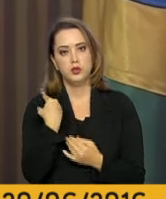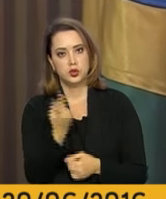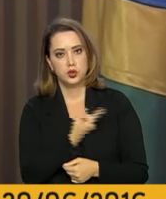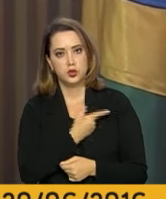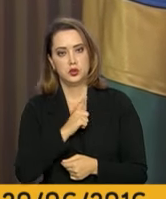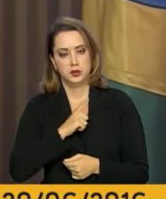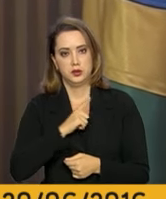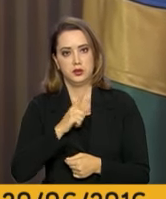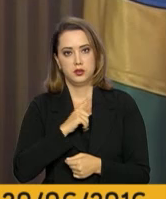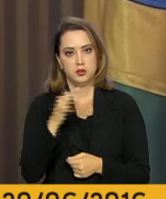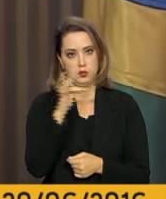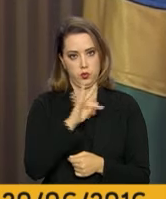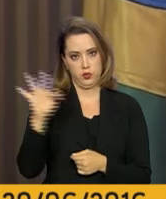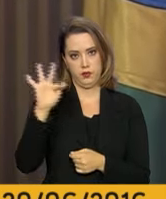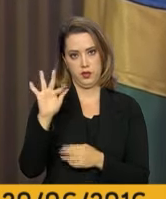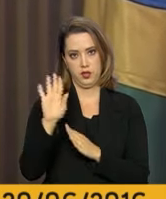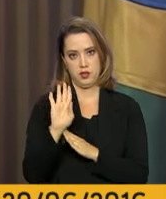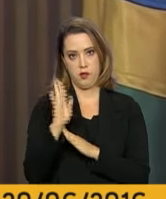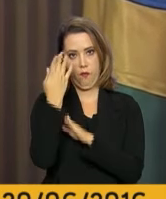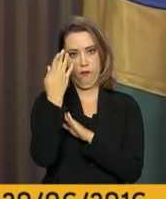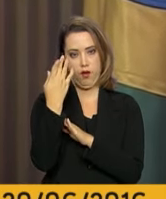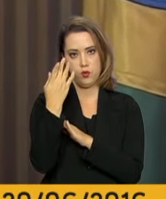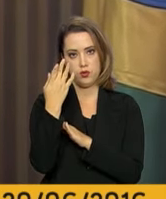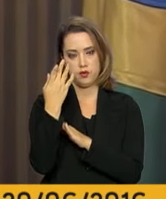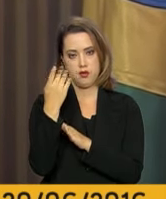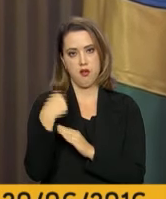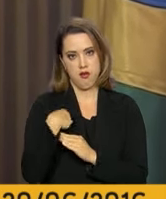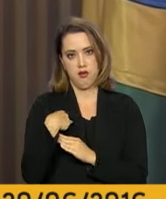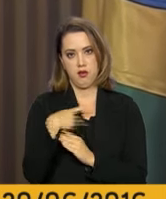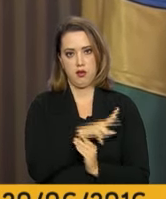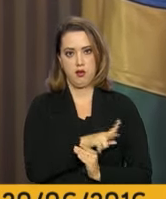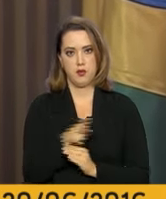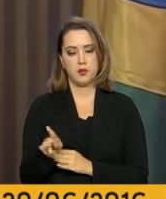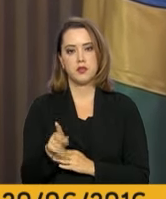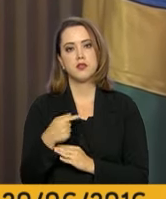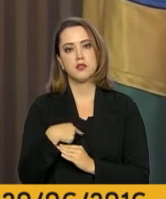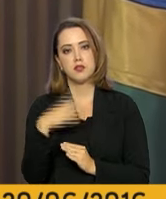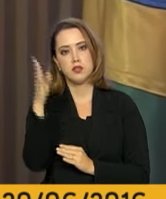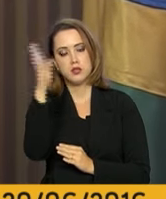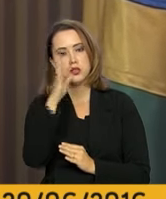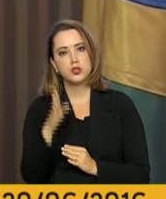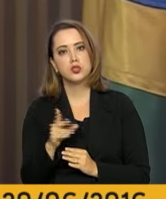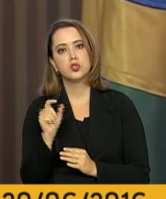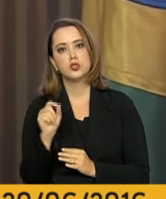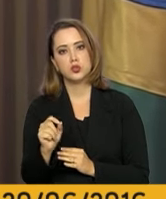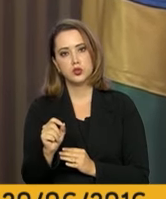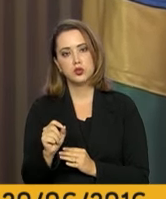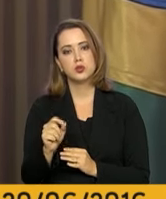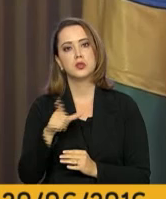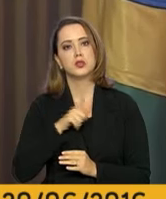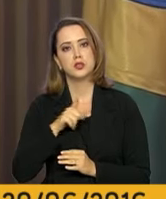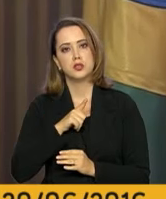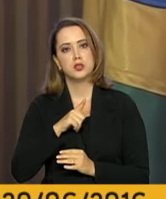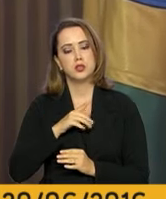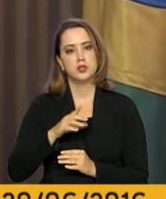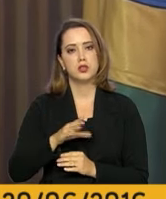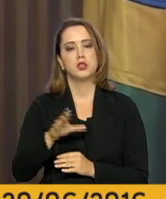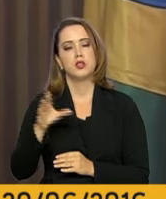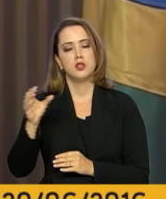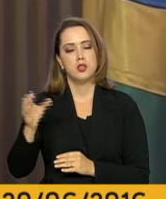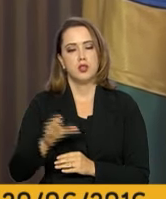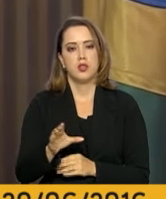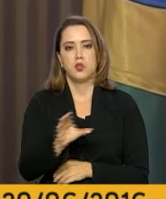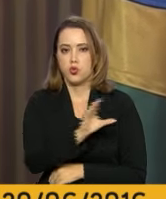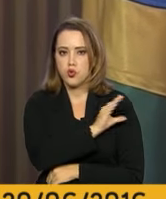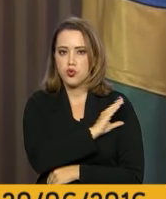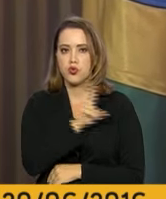federação falsa do Brasil eu sou presidente em exercício da República portanto chefe da União Mas tenho a